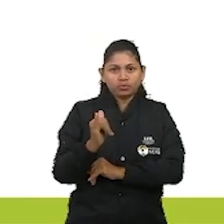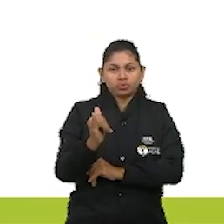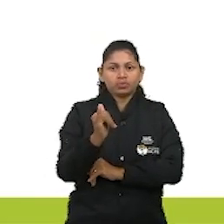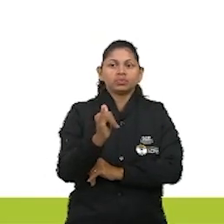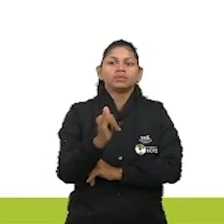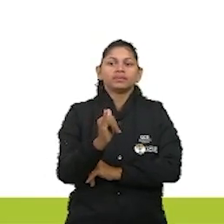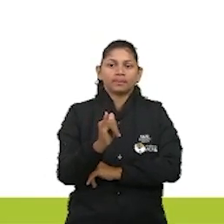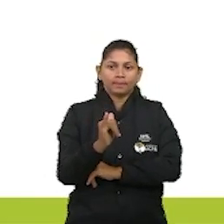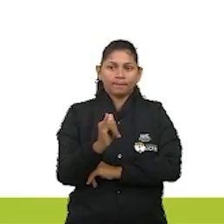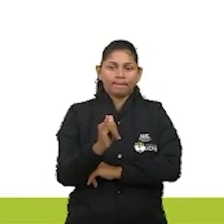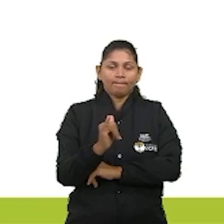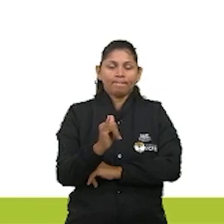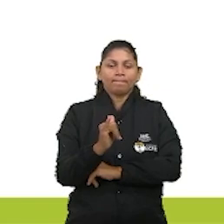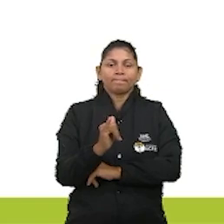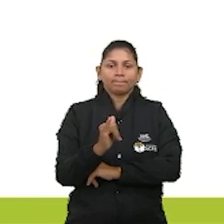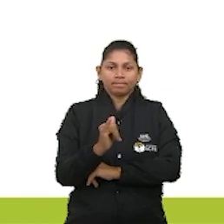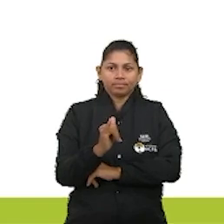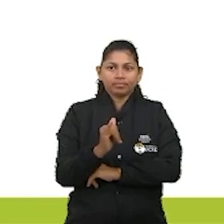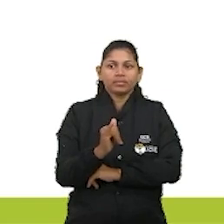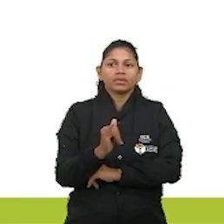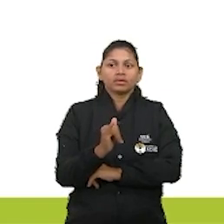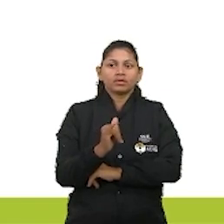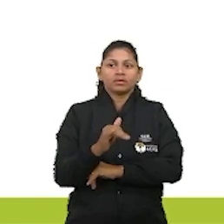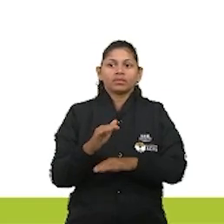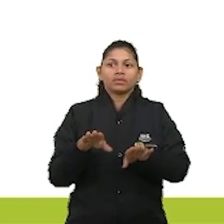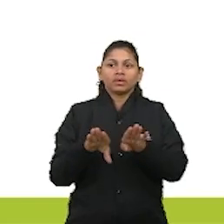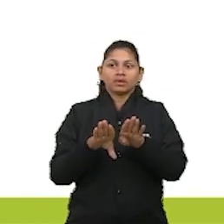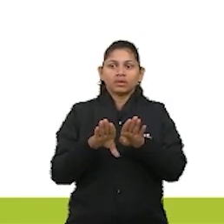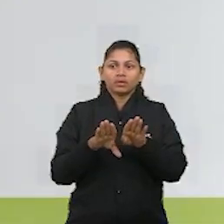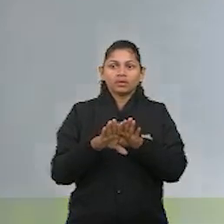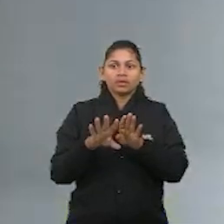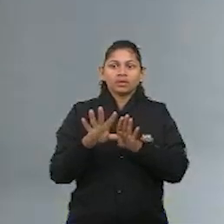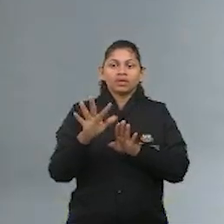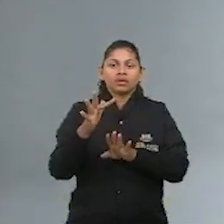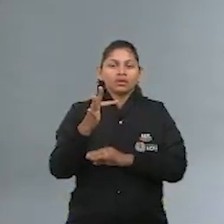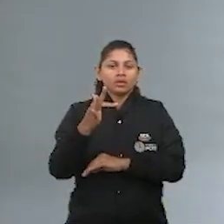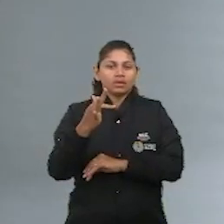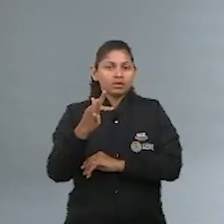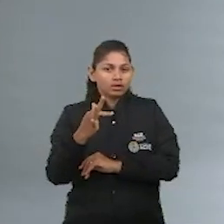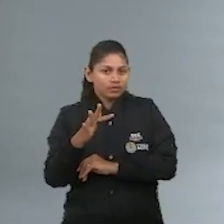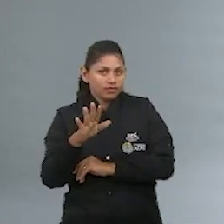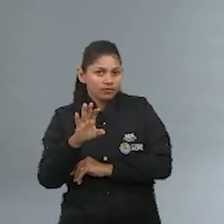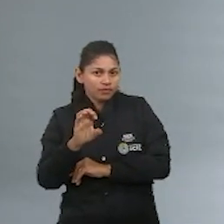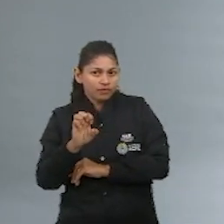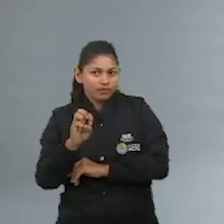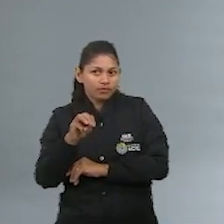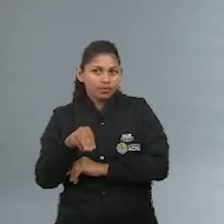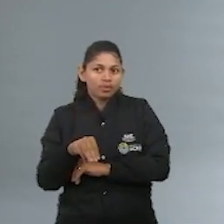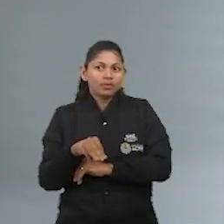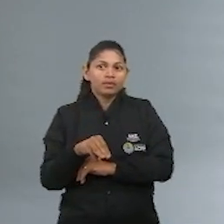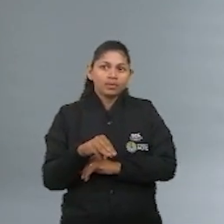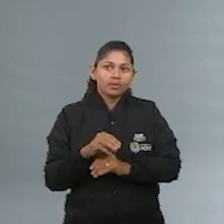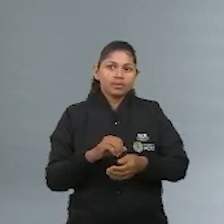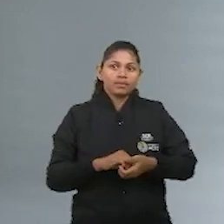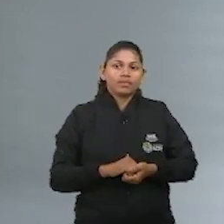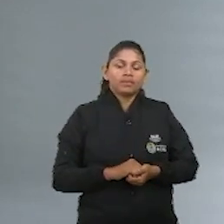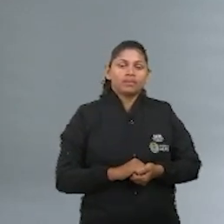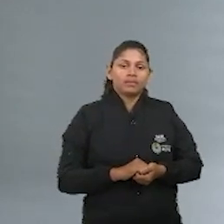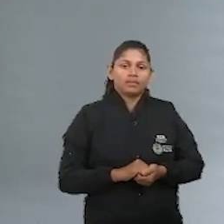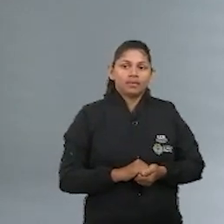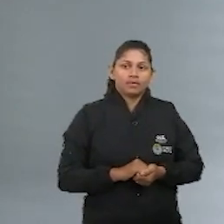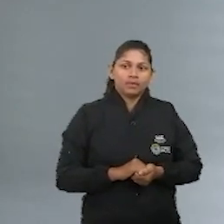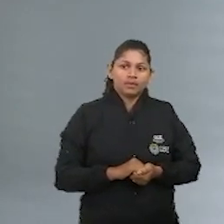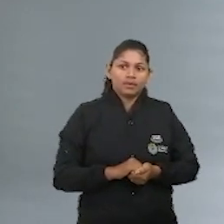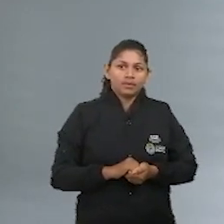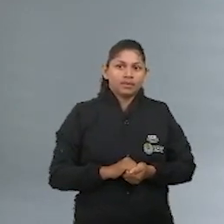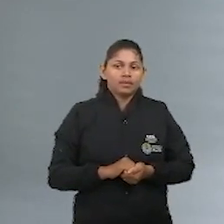falo tensões, eu falo tanto da FEM, quem é a FEM? A gente já viu uma aula anterior sobre geradores, né? Então, a